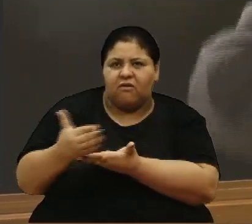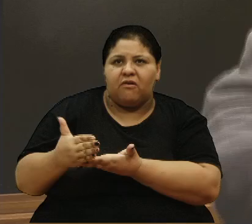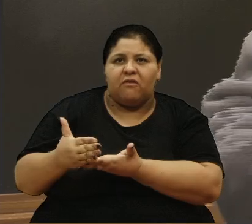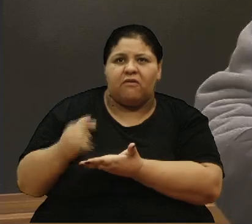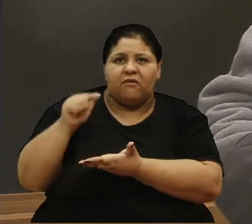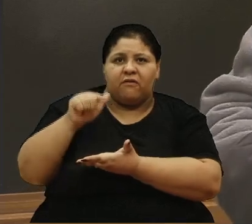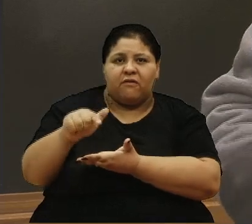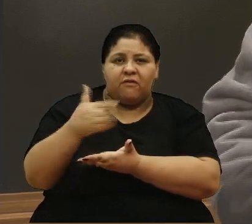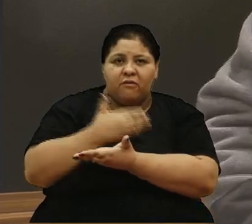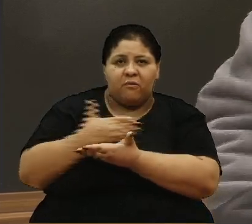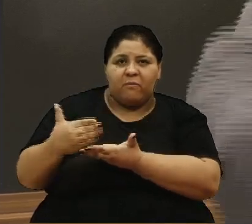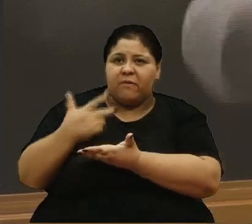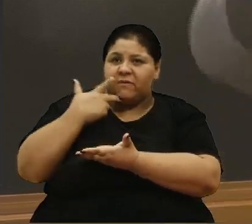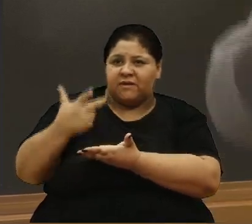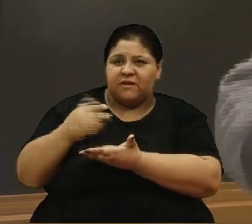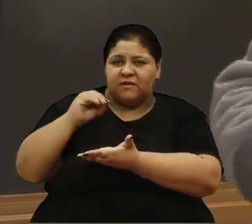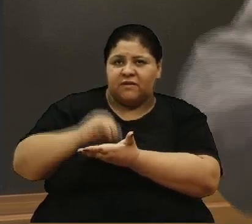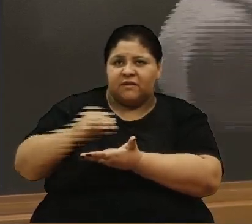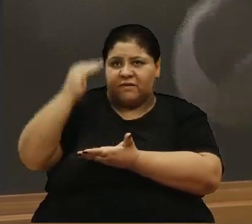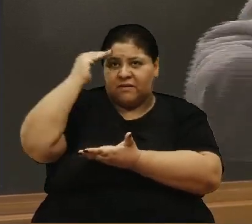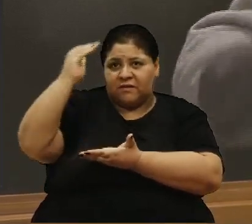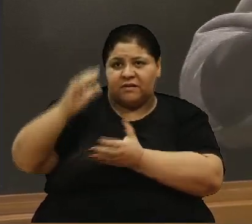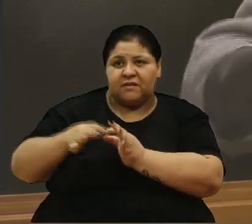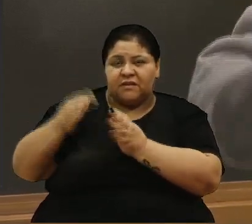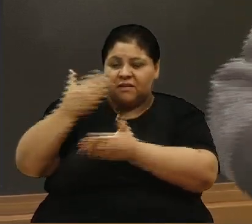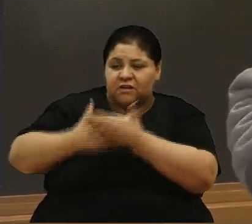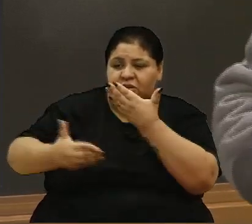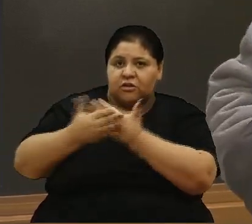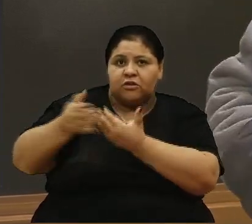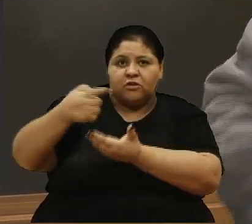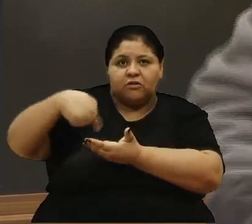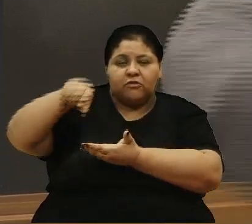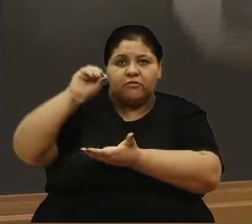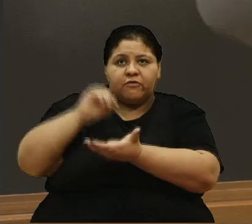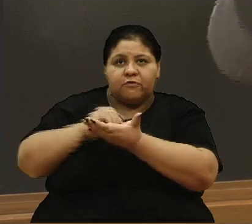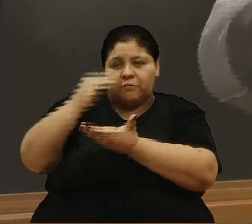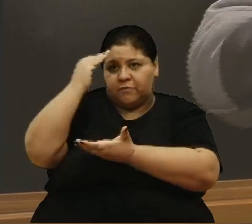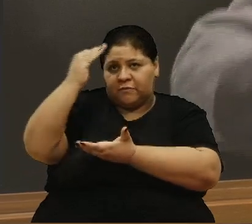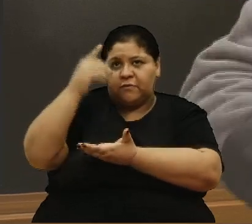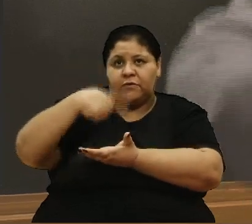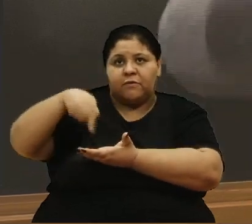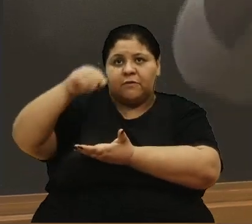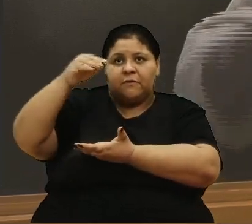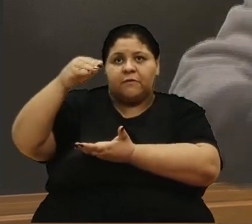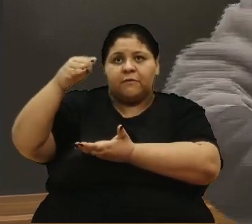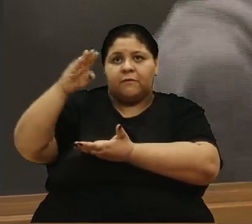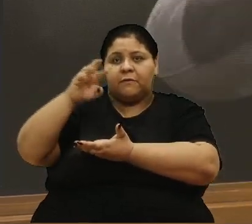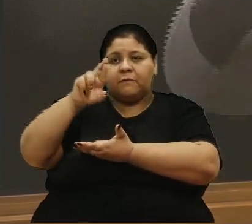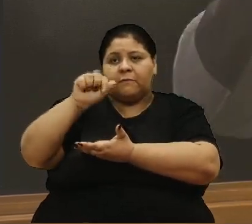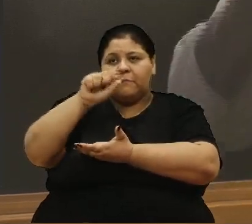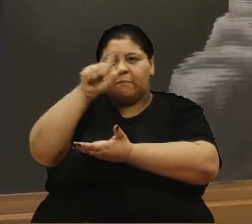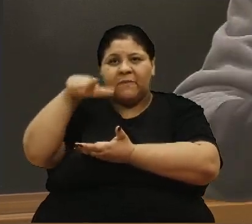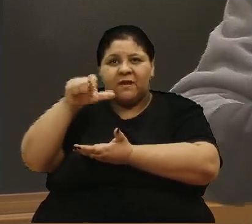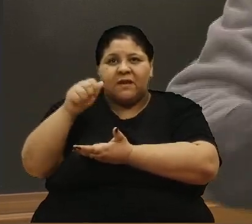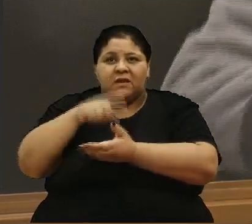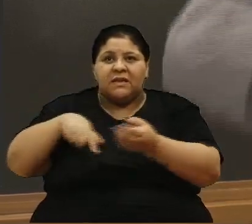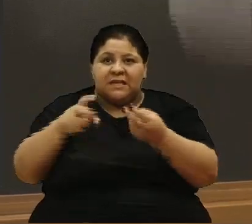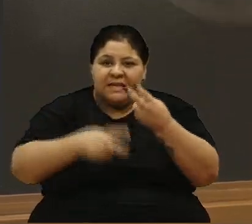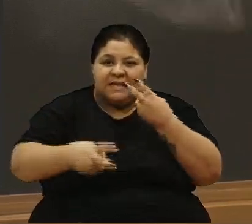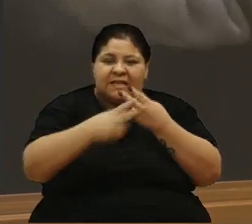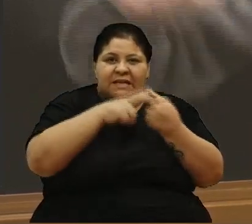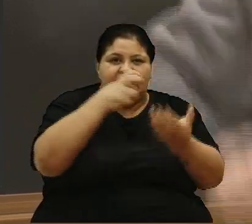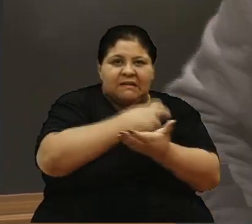senhor começa a faltar com respeito, autoriza a todos nós que faltemos com respeito. Para mim, o brasão tem que estar na cadeia, tem que ser caçado e